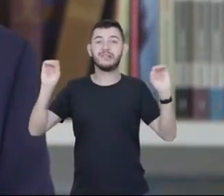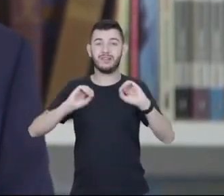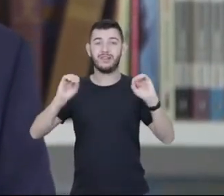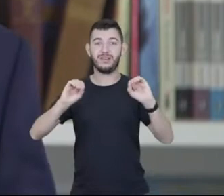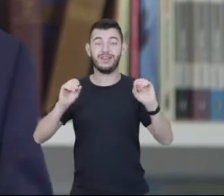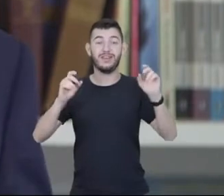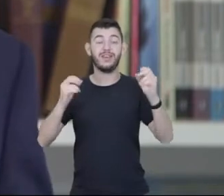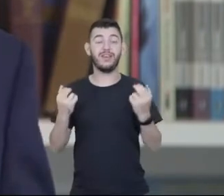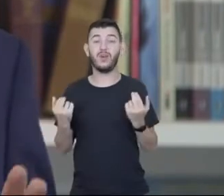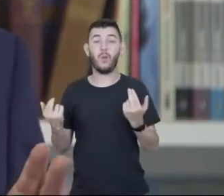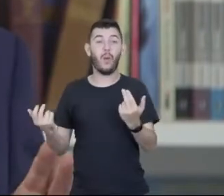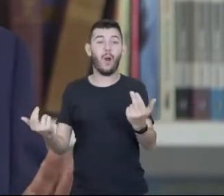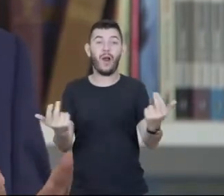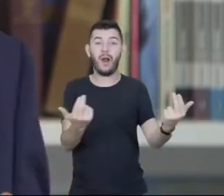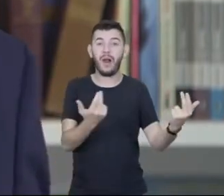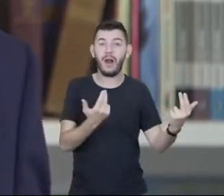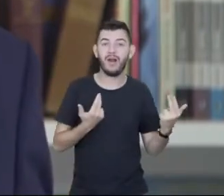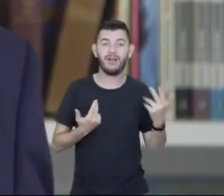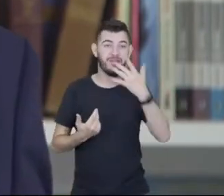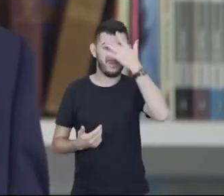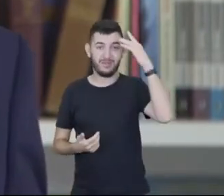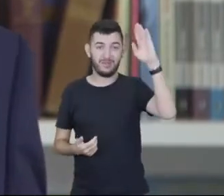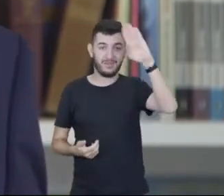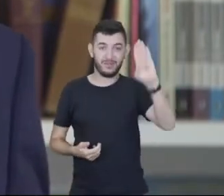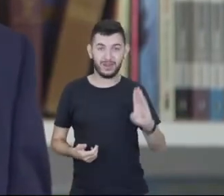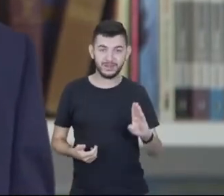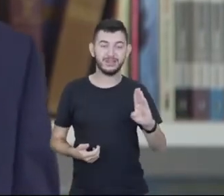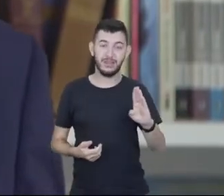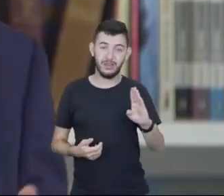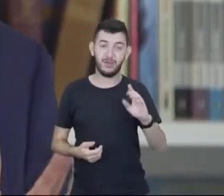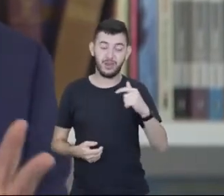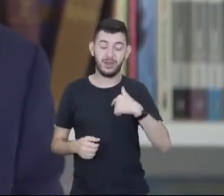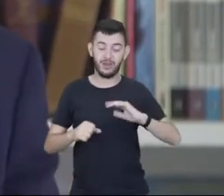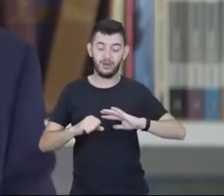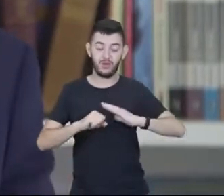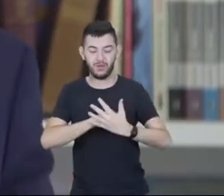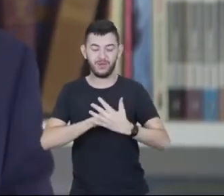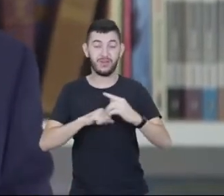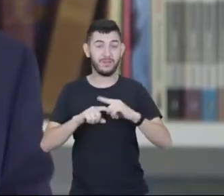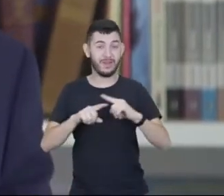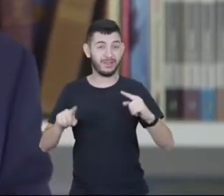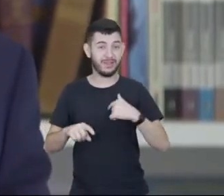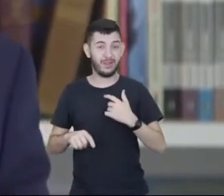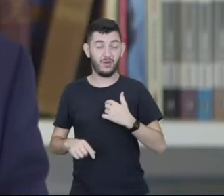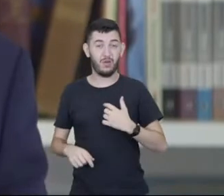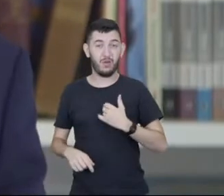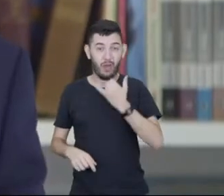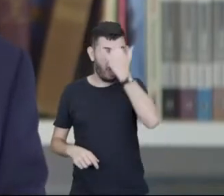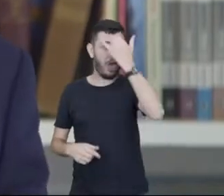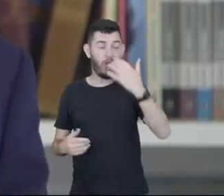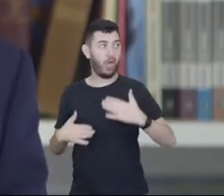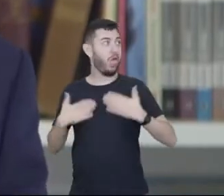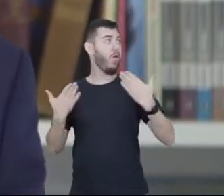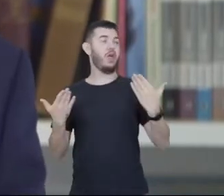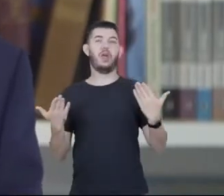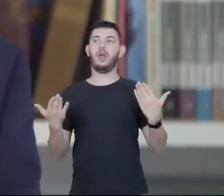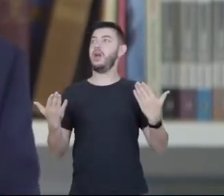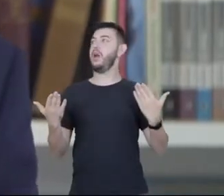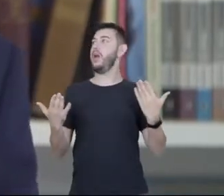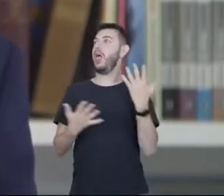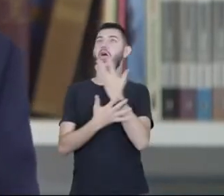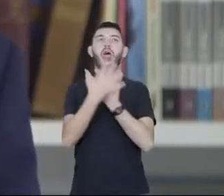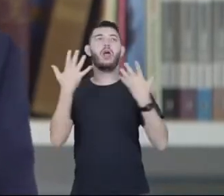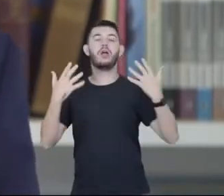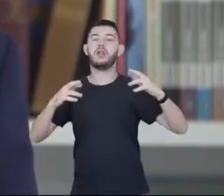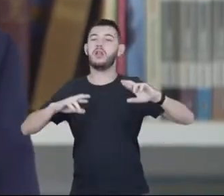convide mais não fui pego desprevenido Graças às vacinas e ao nosso sistema